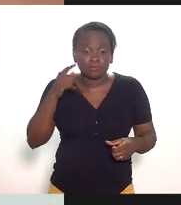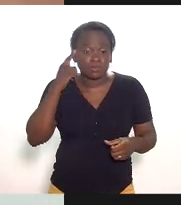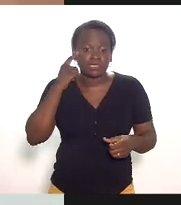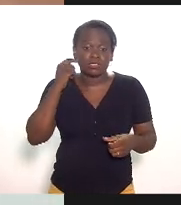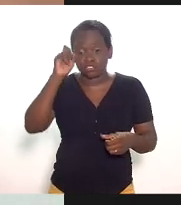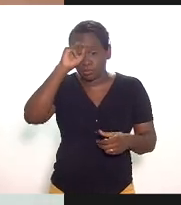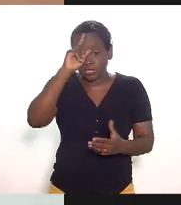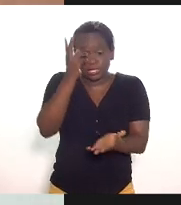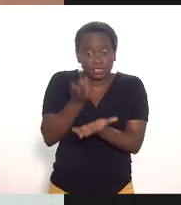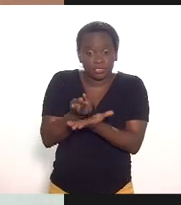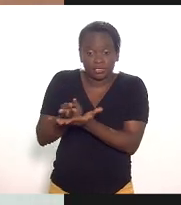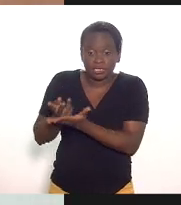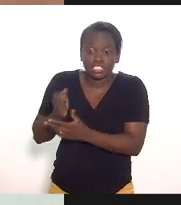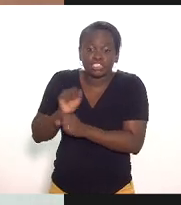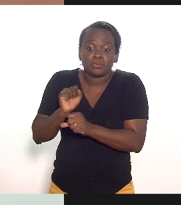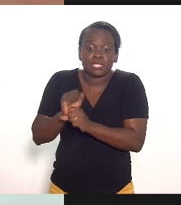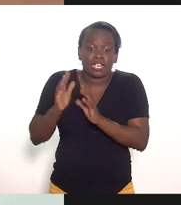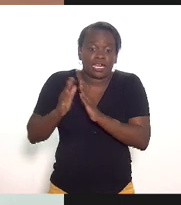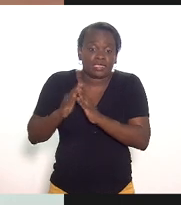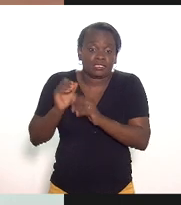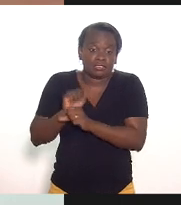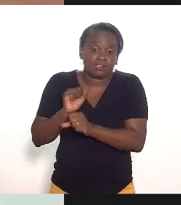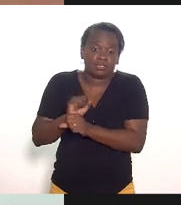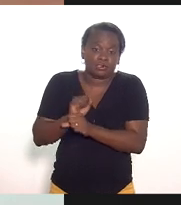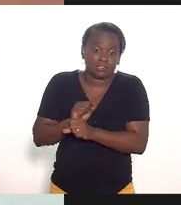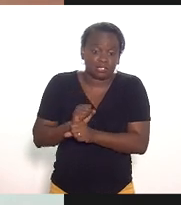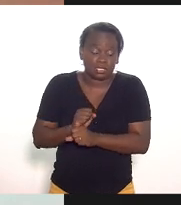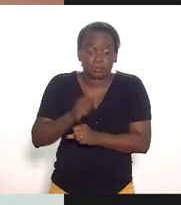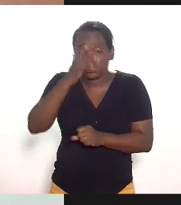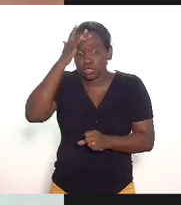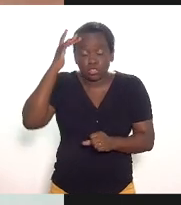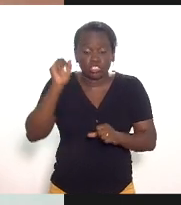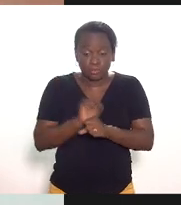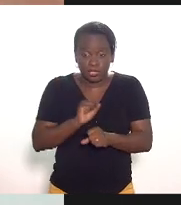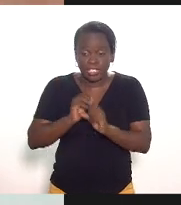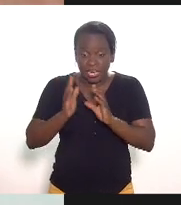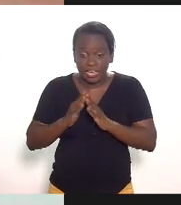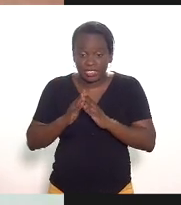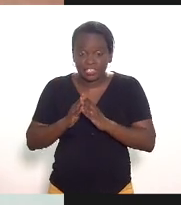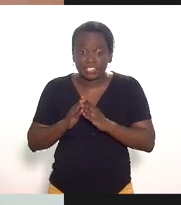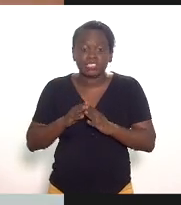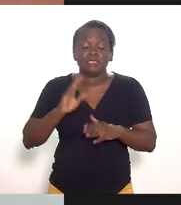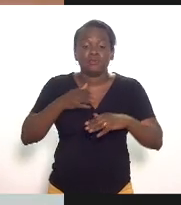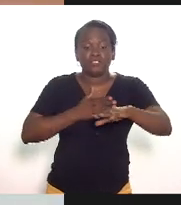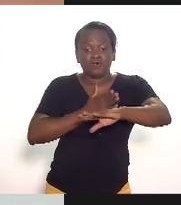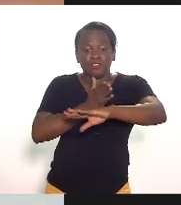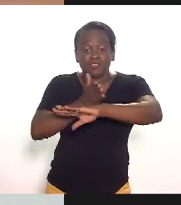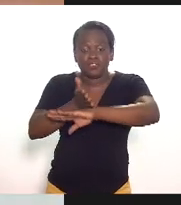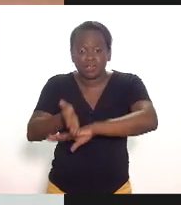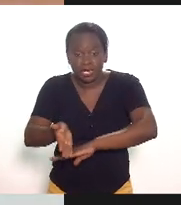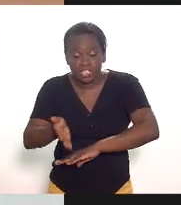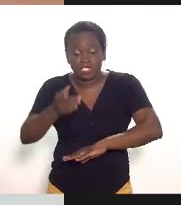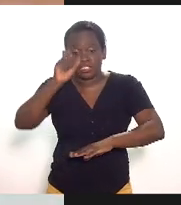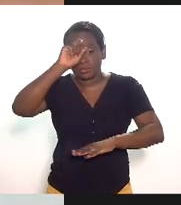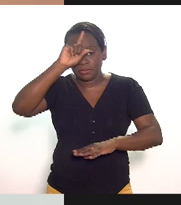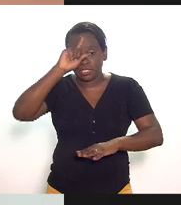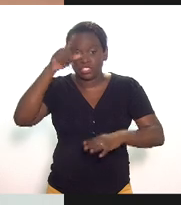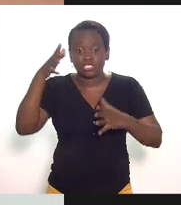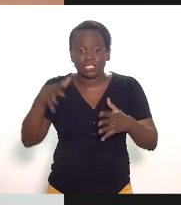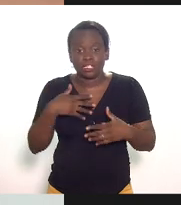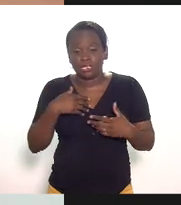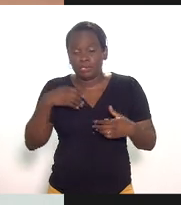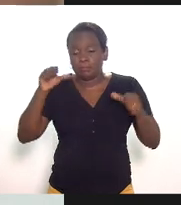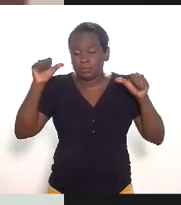ser internados, que estão aguardando em casa. Muitos estão aguardando em casa e quando vai à unidade de saúde, quando chega, já chega no